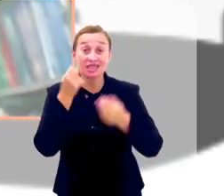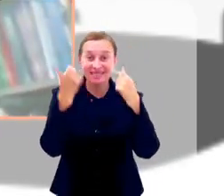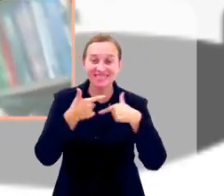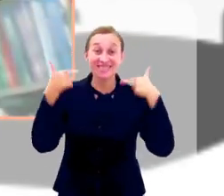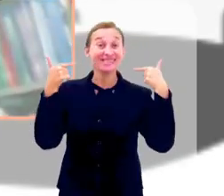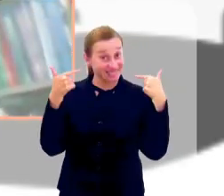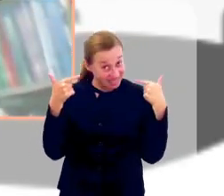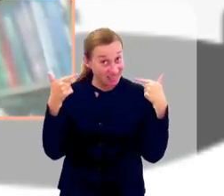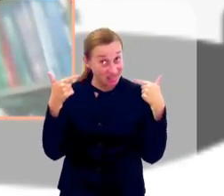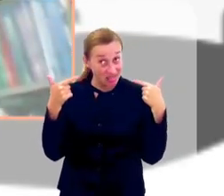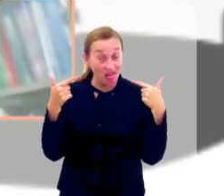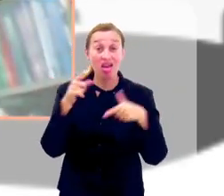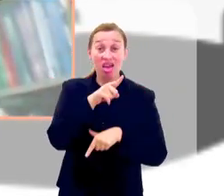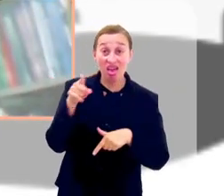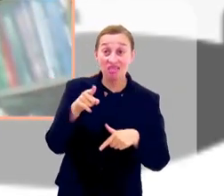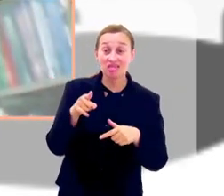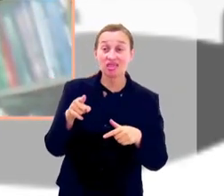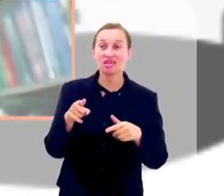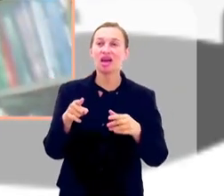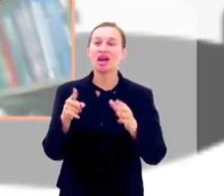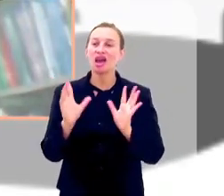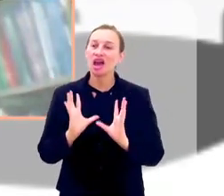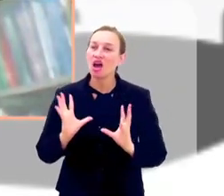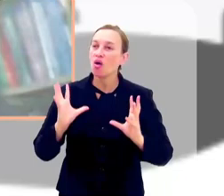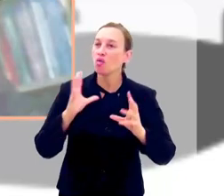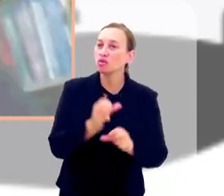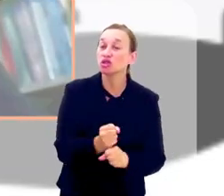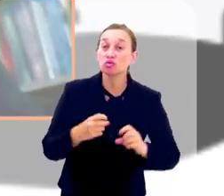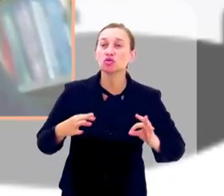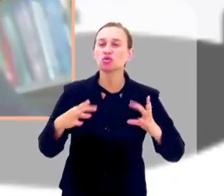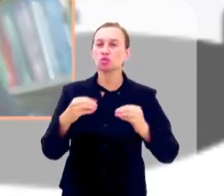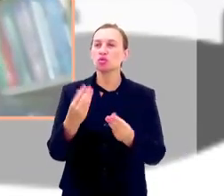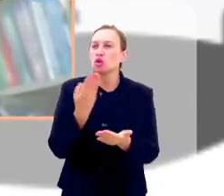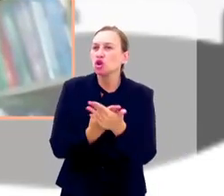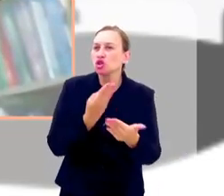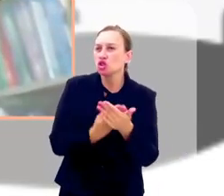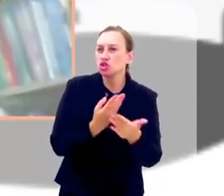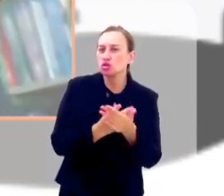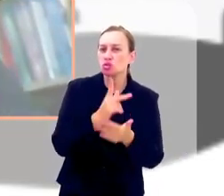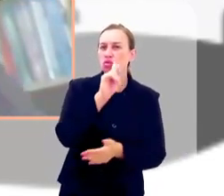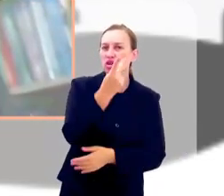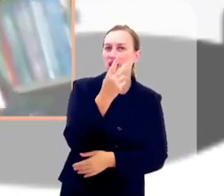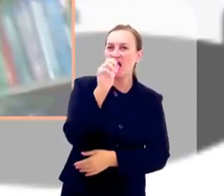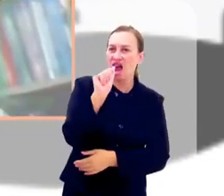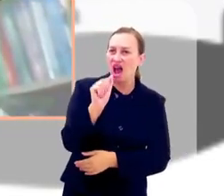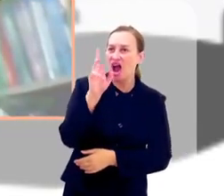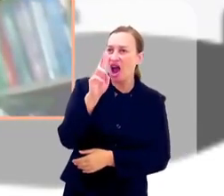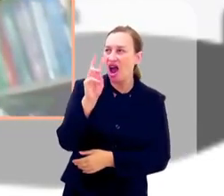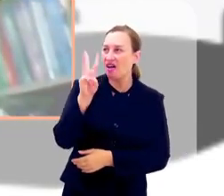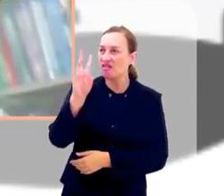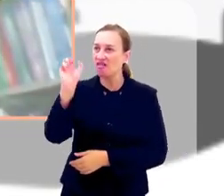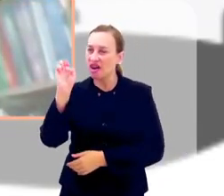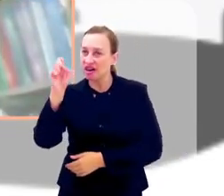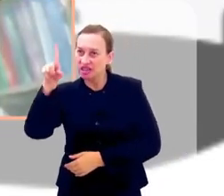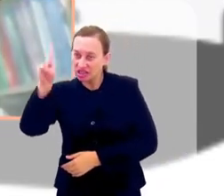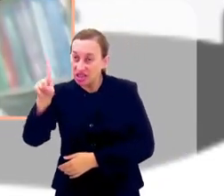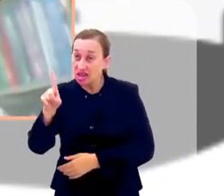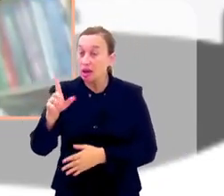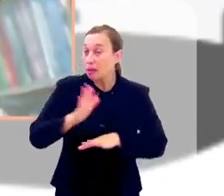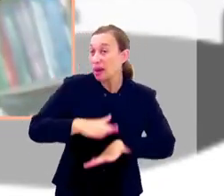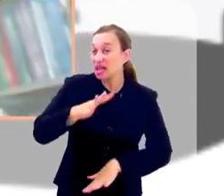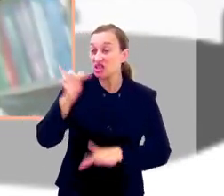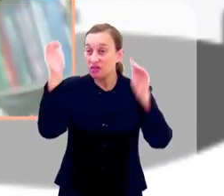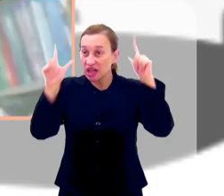compartilhar sorriso. E essa é a grande conclusão desse estudo de Harvard. São mais